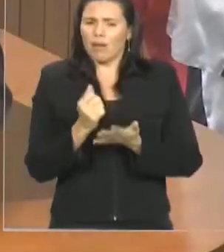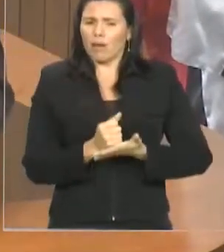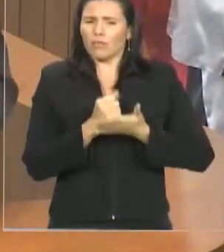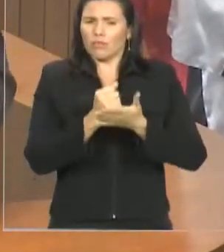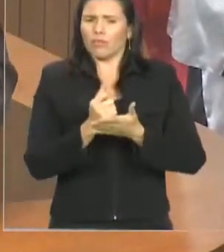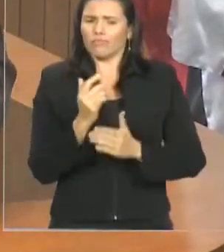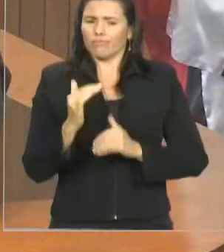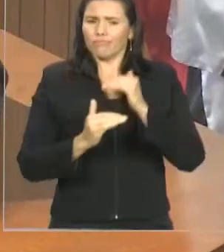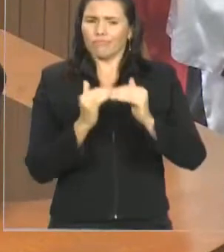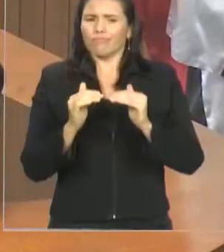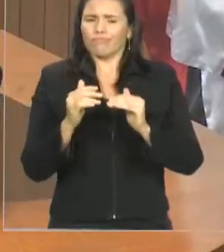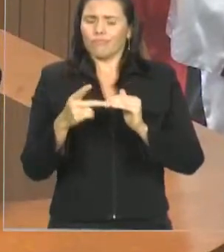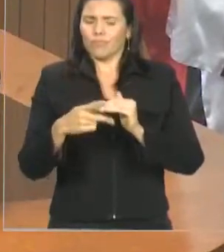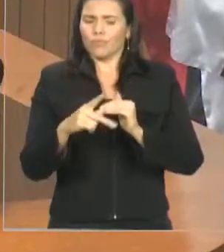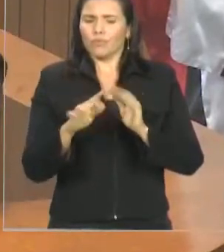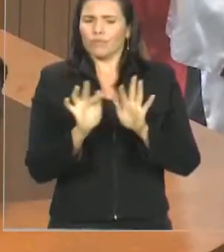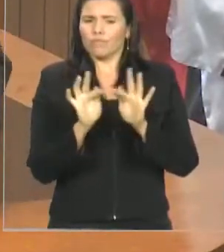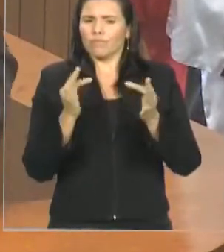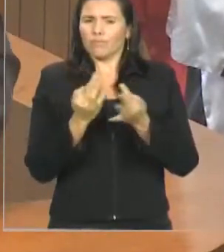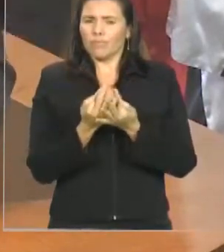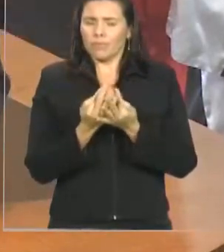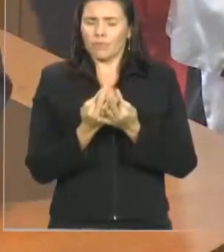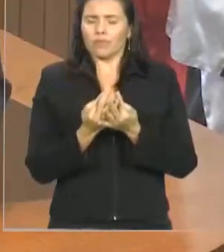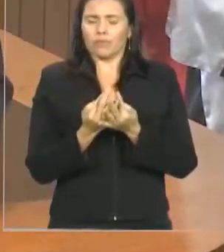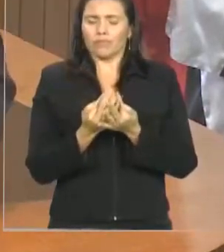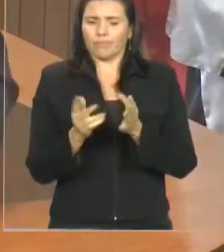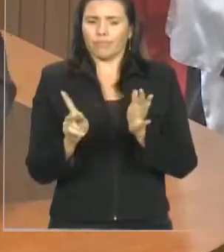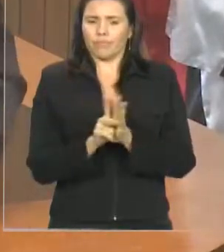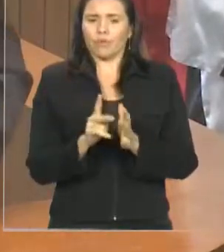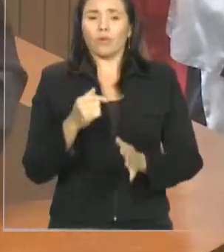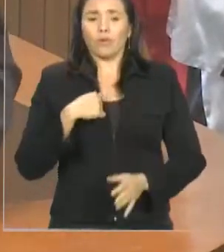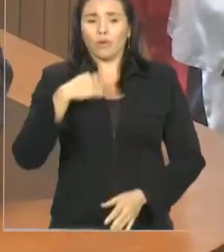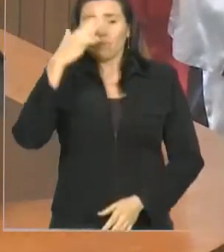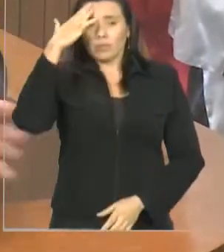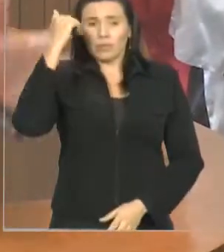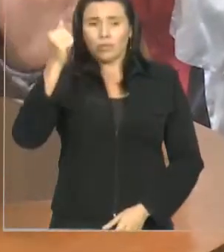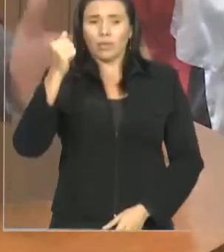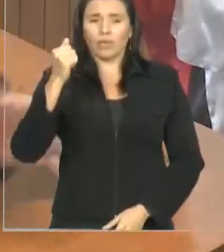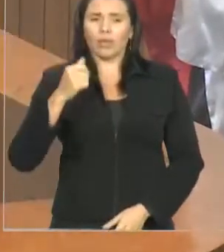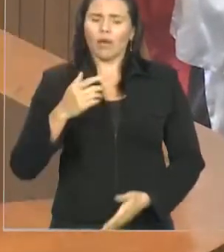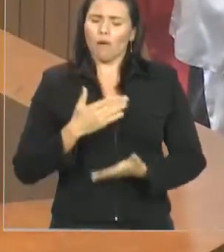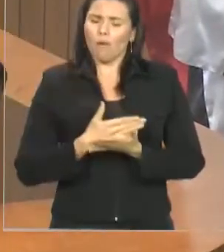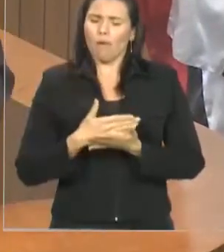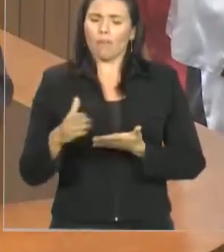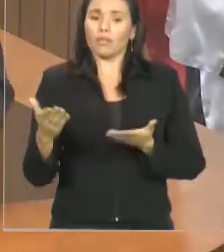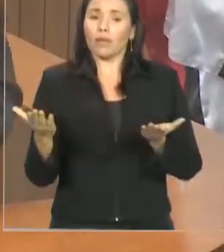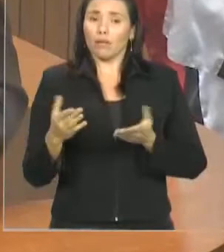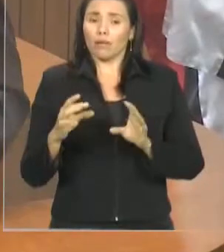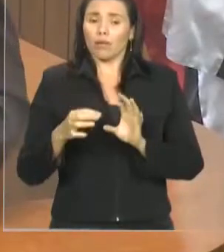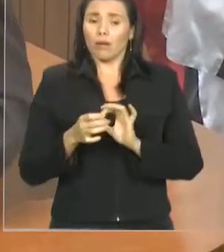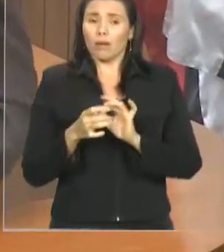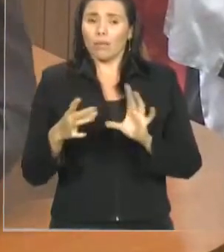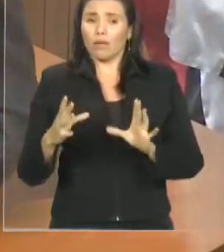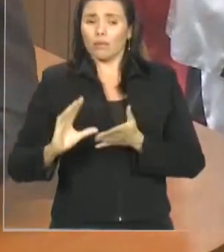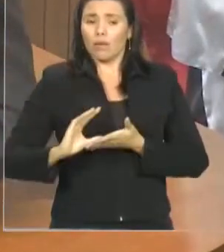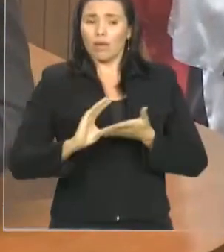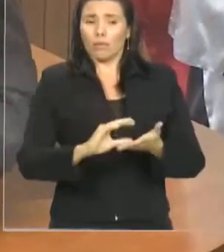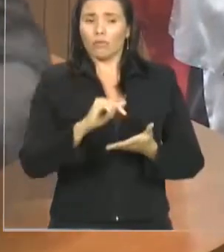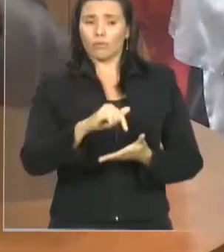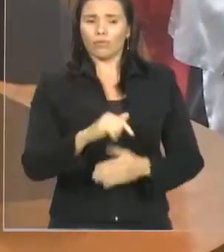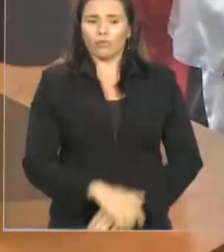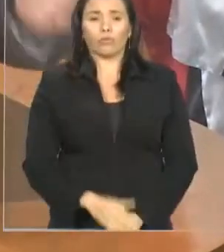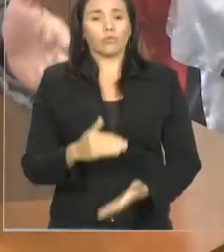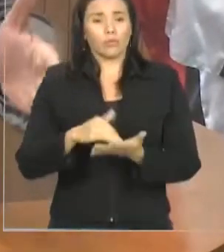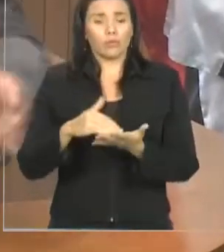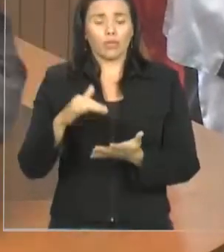nossa essa reivindicação e que hoje esse sonho vai começar a ser concretizado. Segundo o nosso querido secretário Felipe Camarão, já